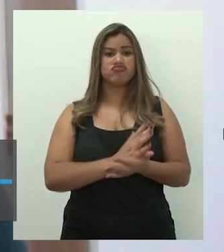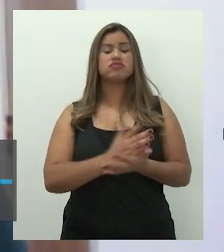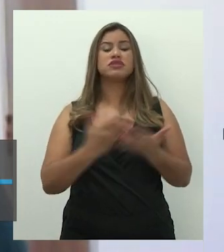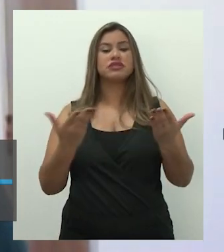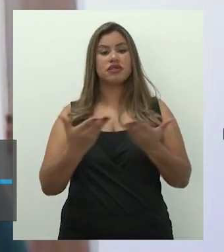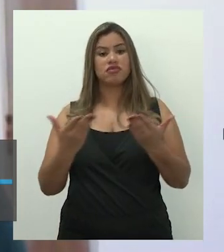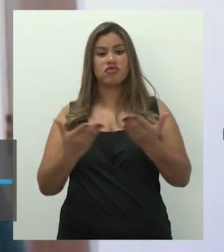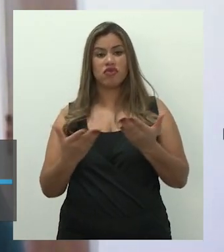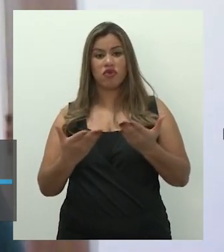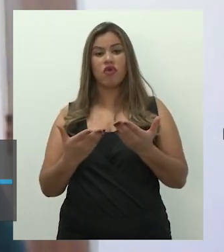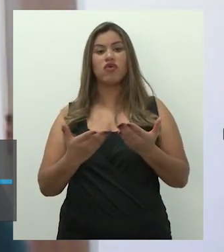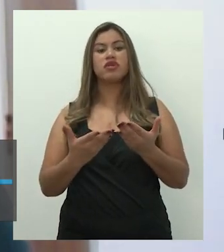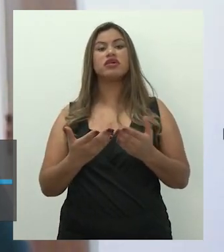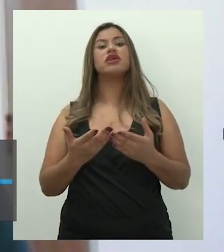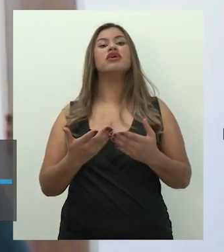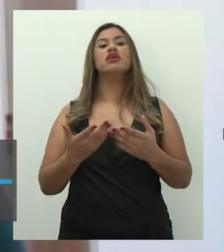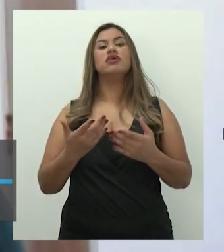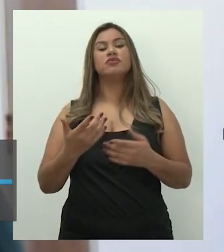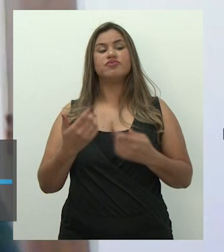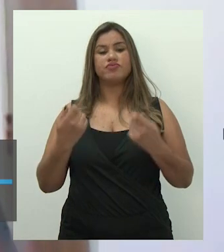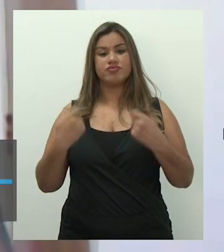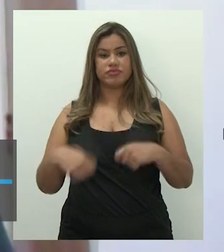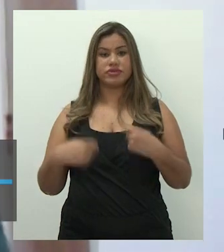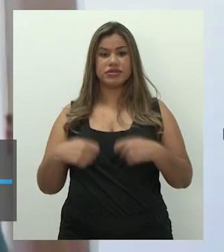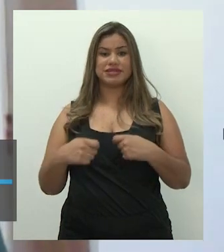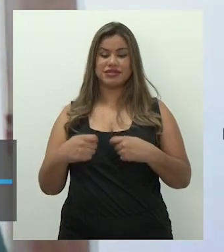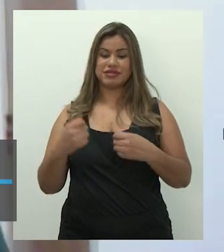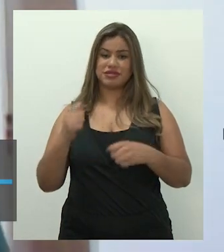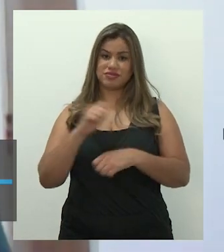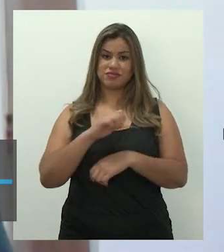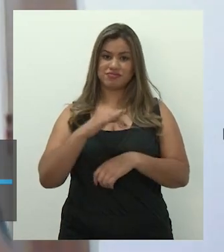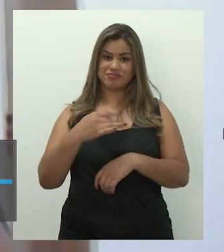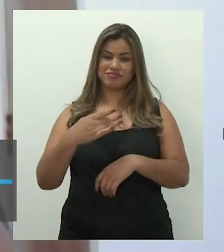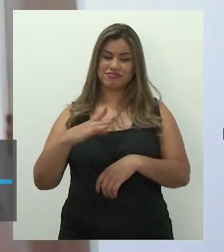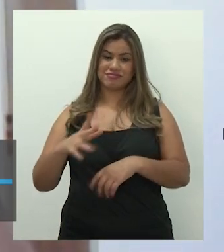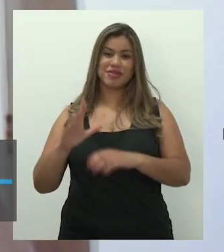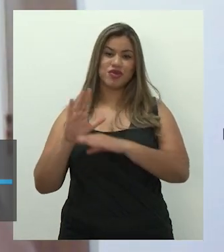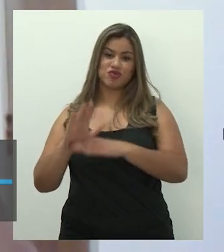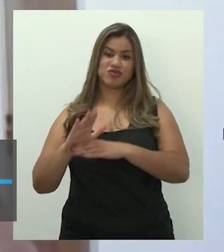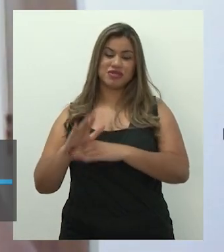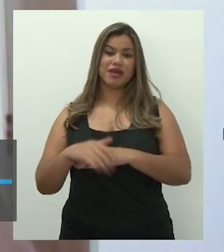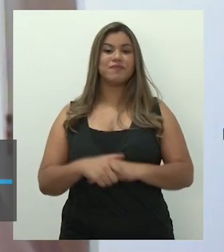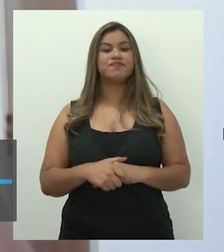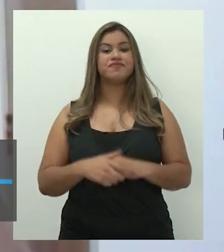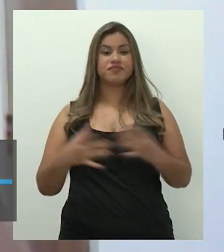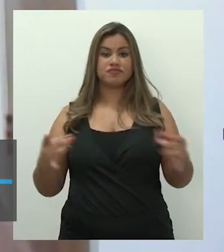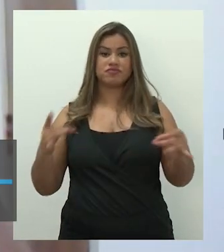começa com um pensamento algébrico. Renan, agora é com você.